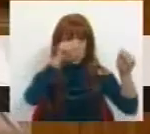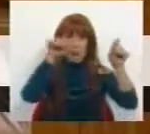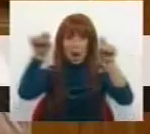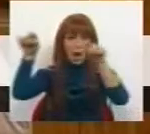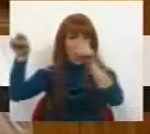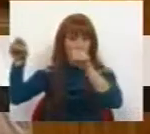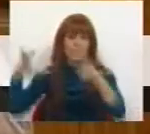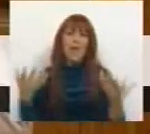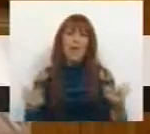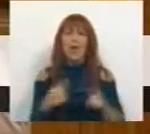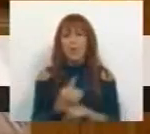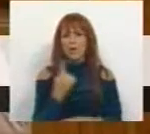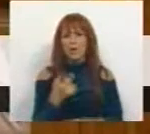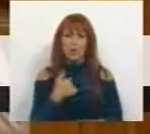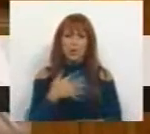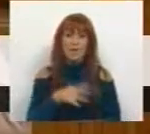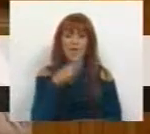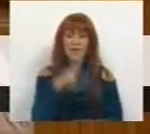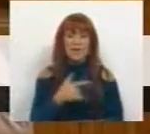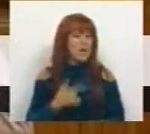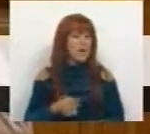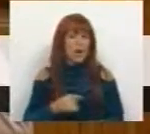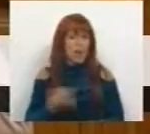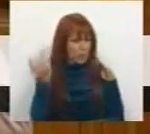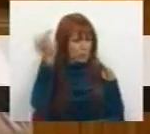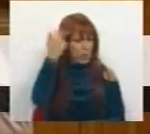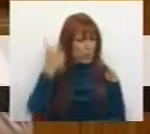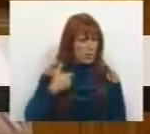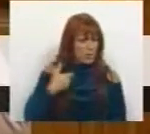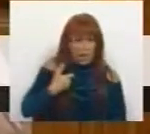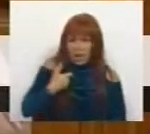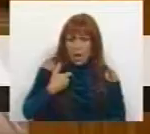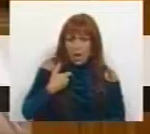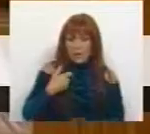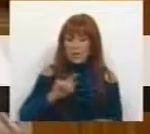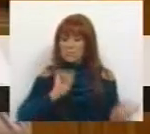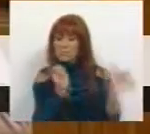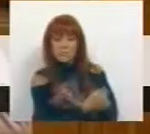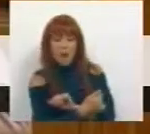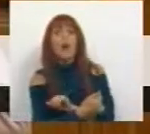locais. Agora, há uma coisa que eu gostava de dizer, não nos passa pela cabeça que